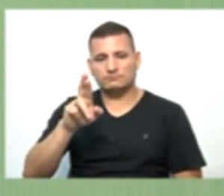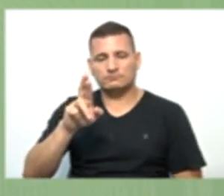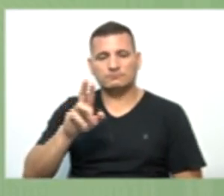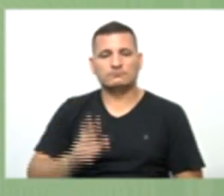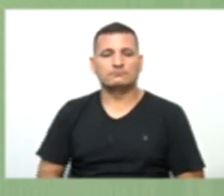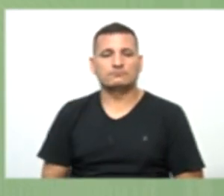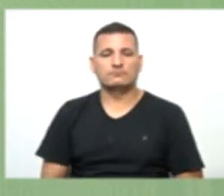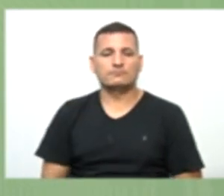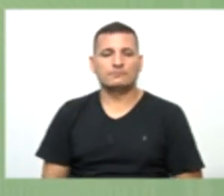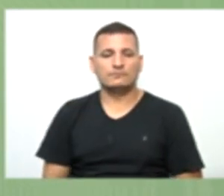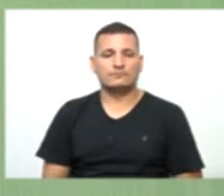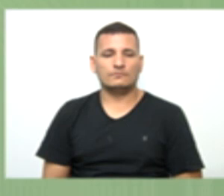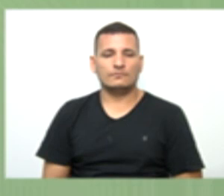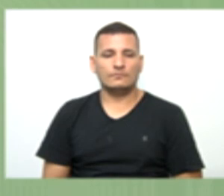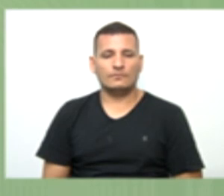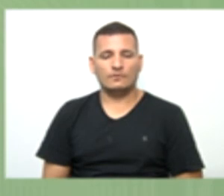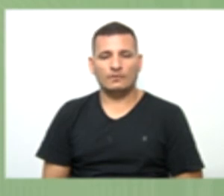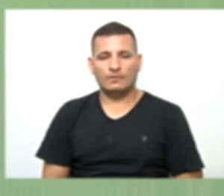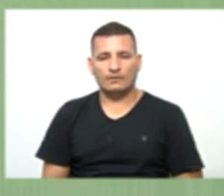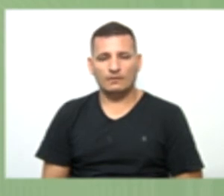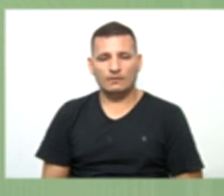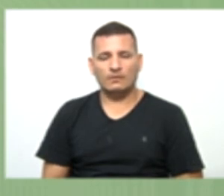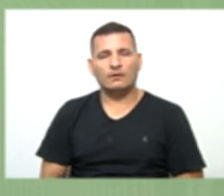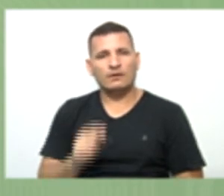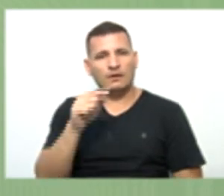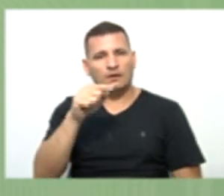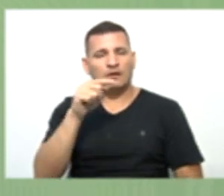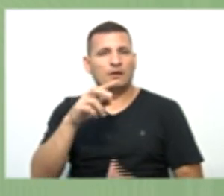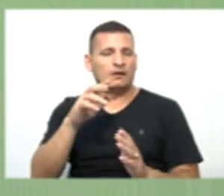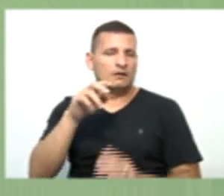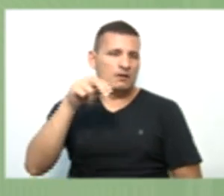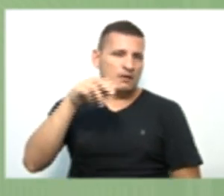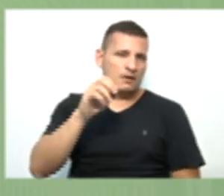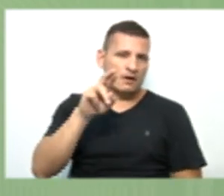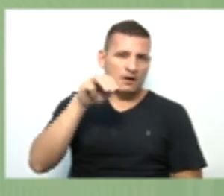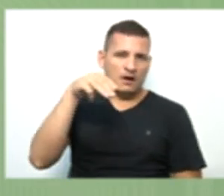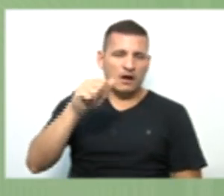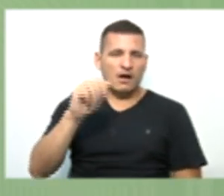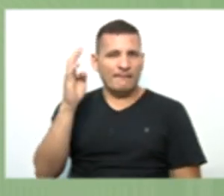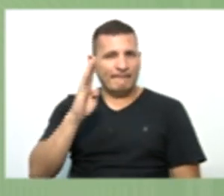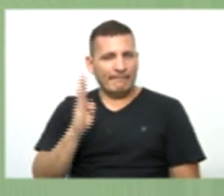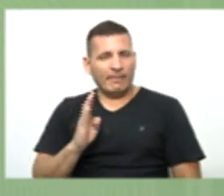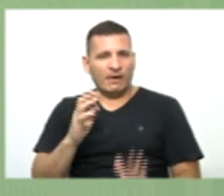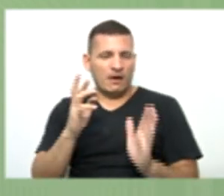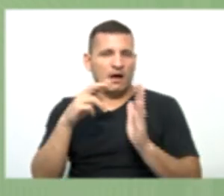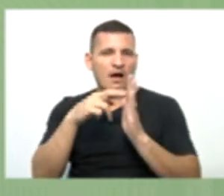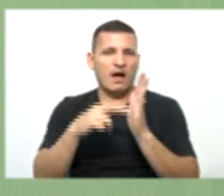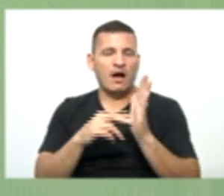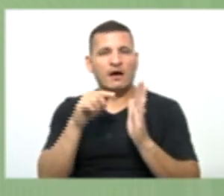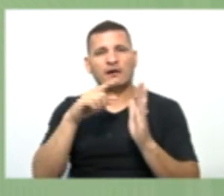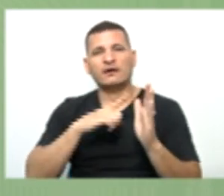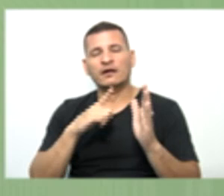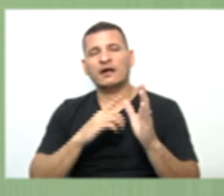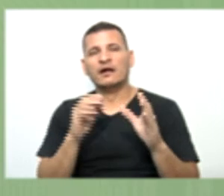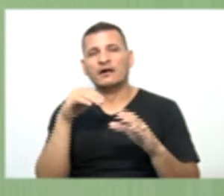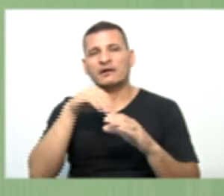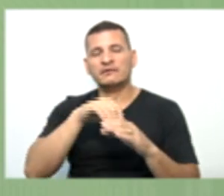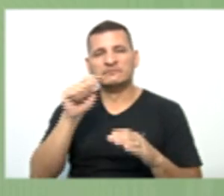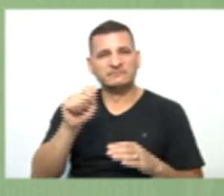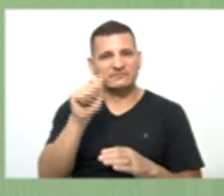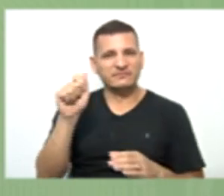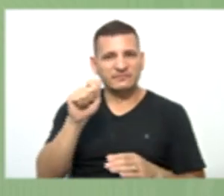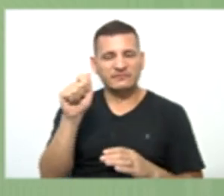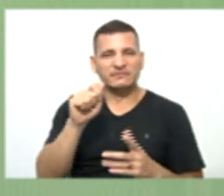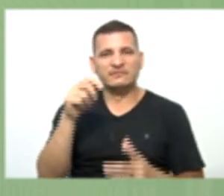brasileira. Essa norma brasileira, ela está, né, dentro da Associação Brasileira de